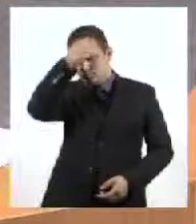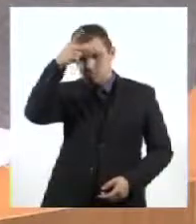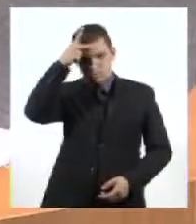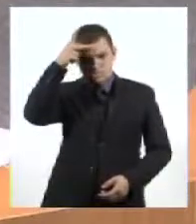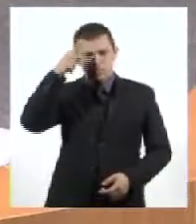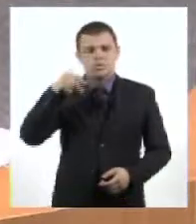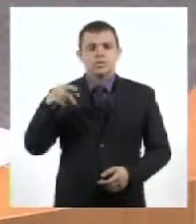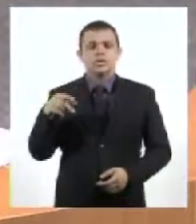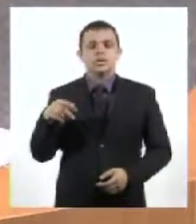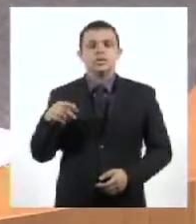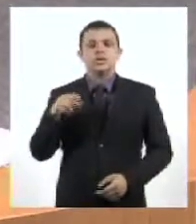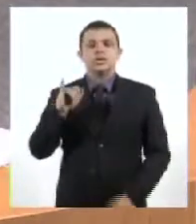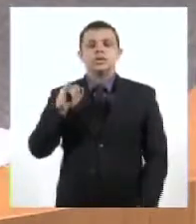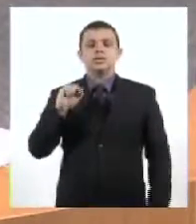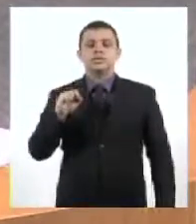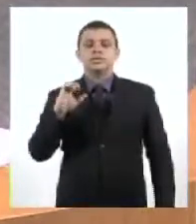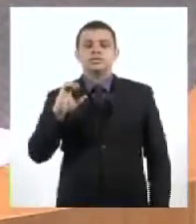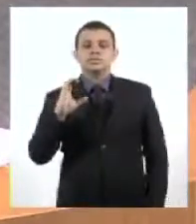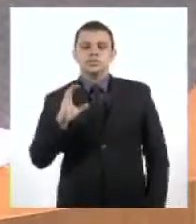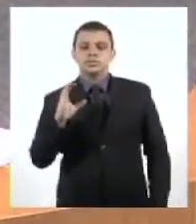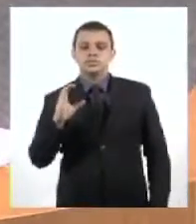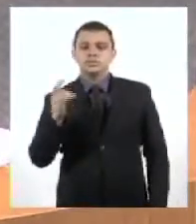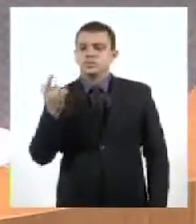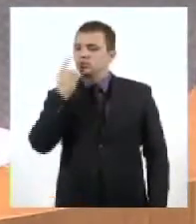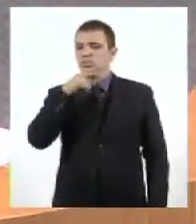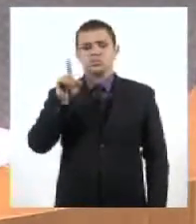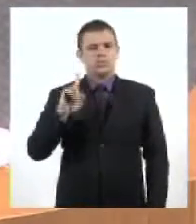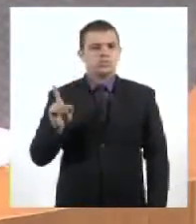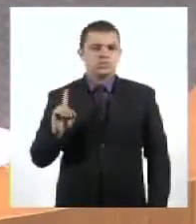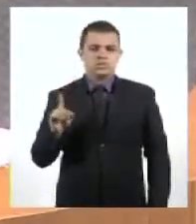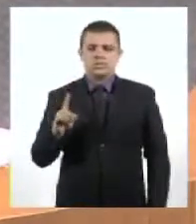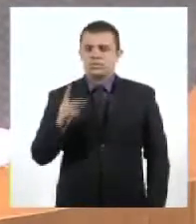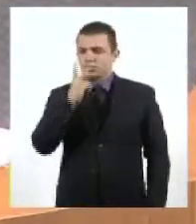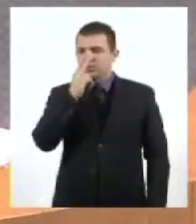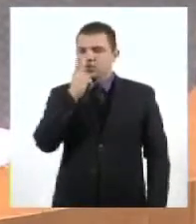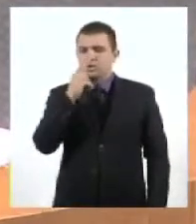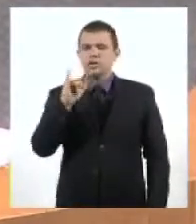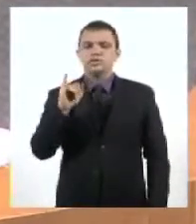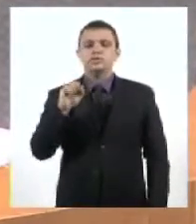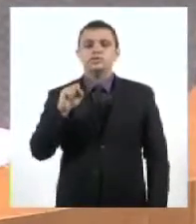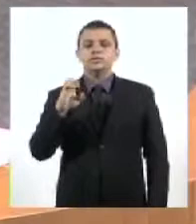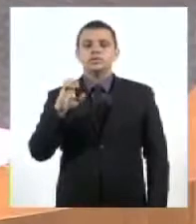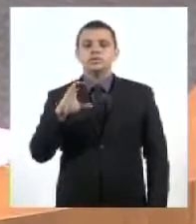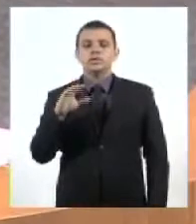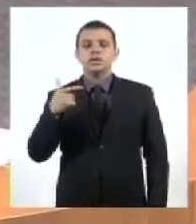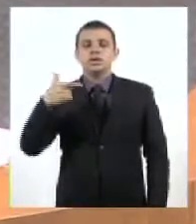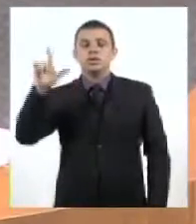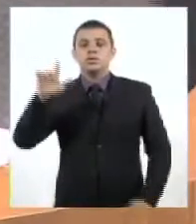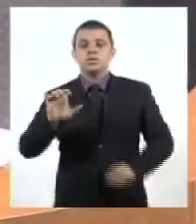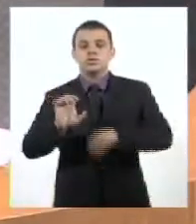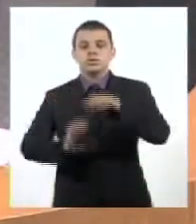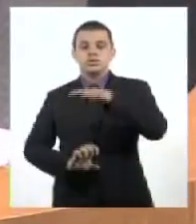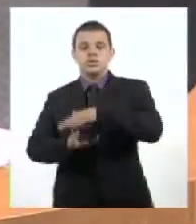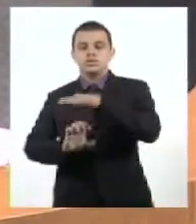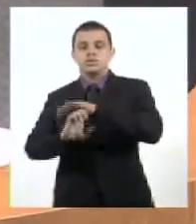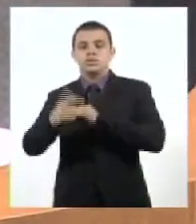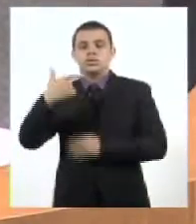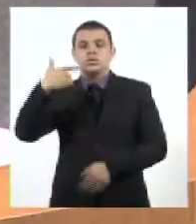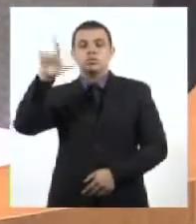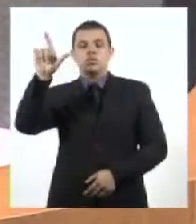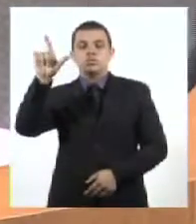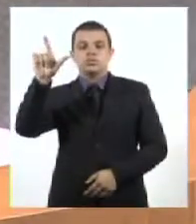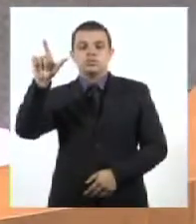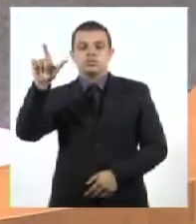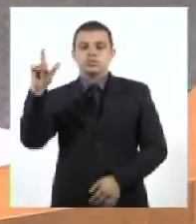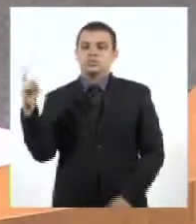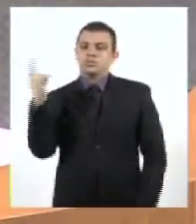ISEC não foi o vencedor, colocando como se o ISEC, como se tivesse sido uma outra empresa sendo